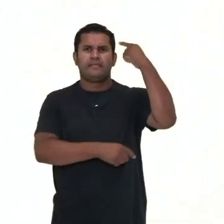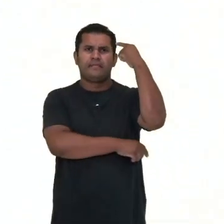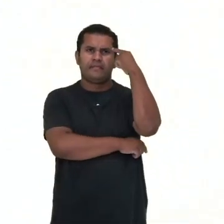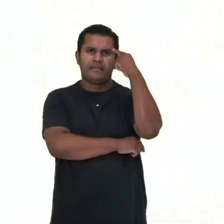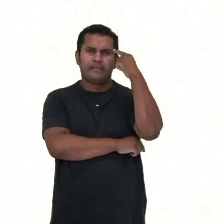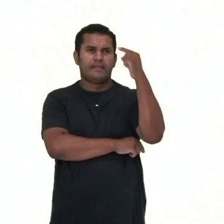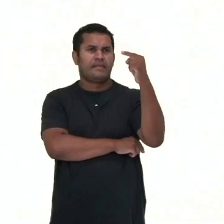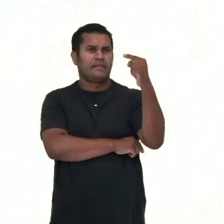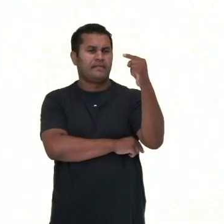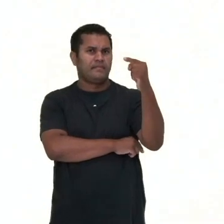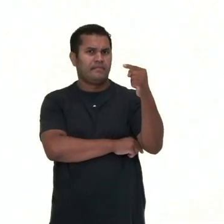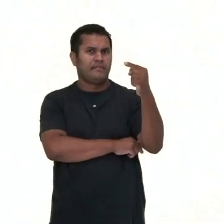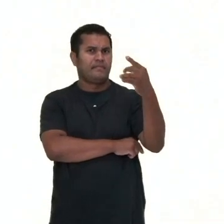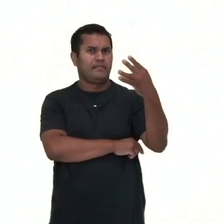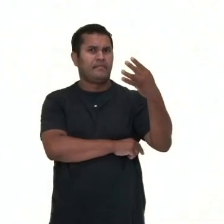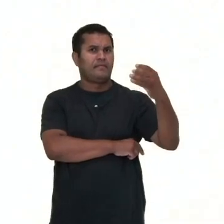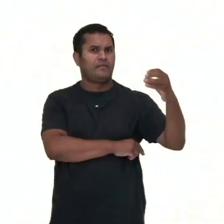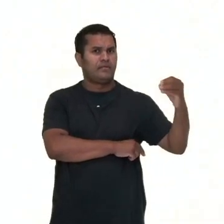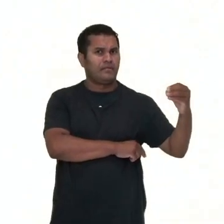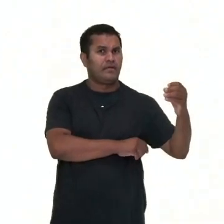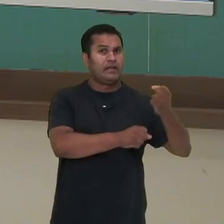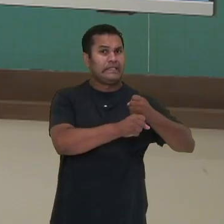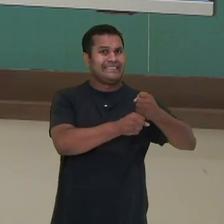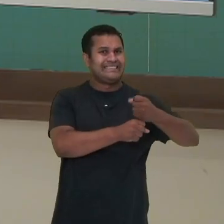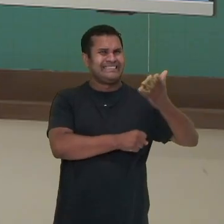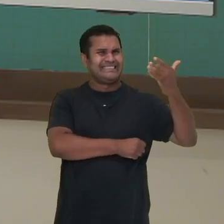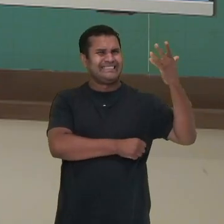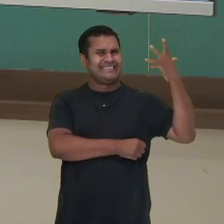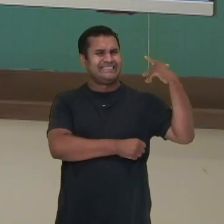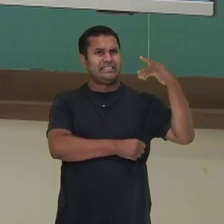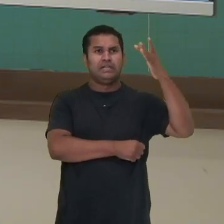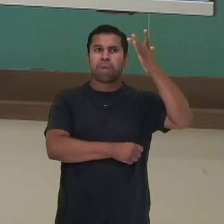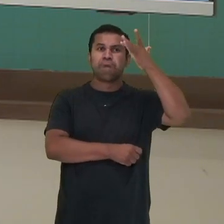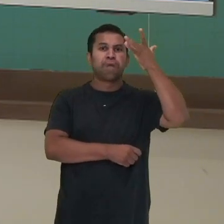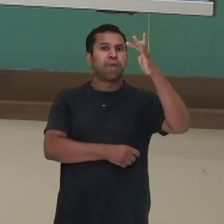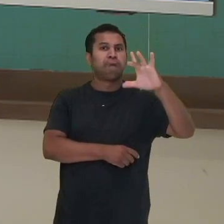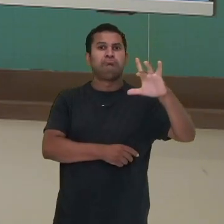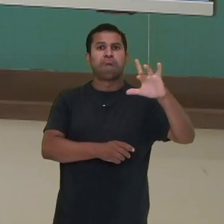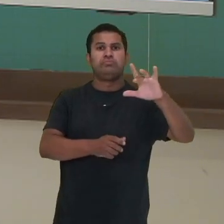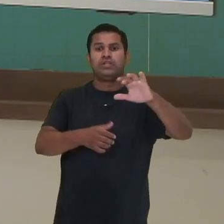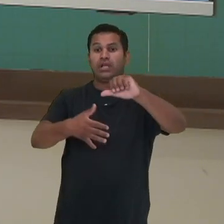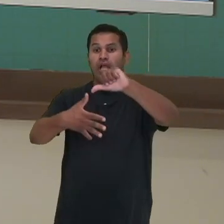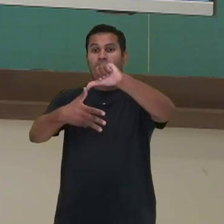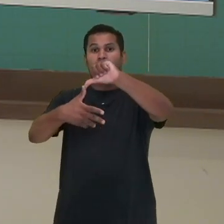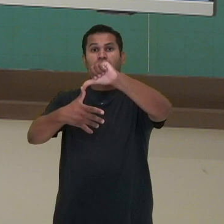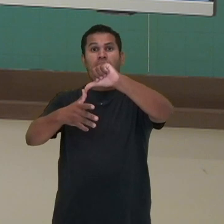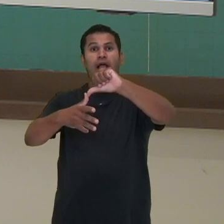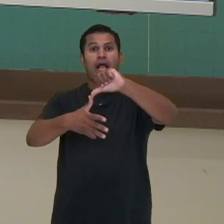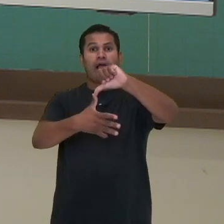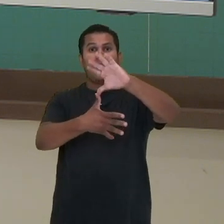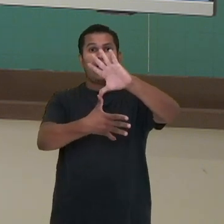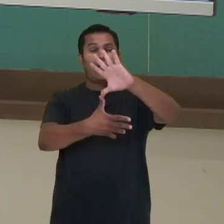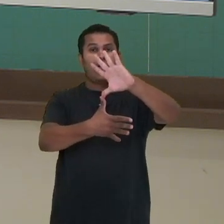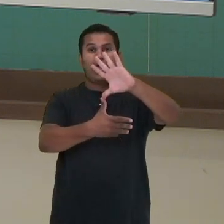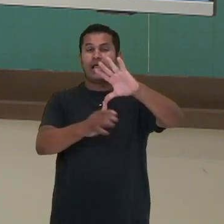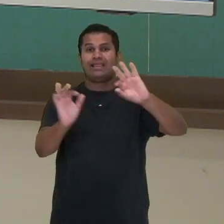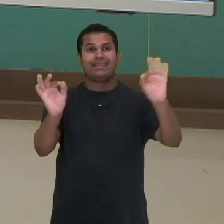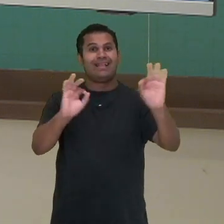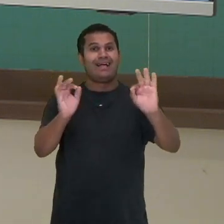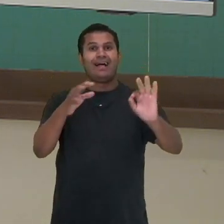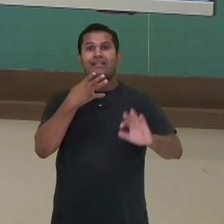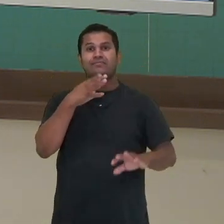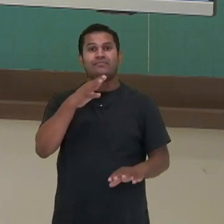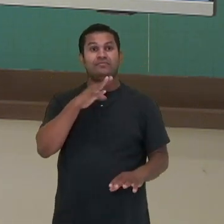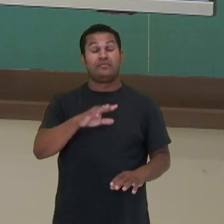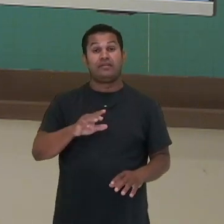que isso aqui existia, não sabiam que existia a África abaixo ali da orla do Mediterrâneo. E